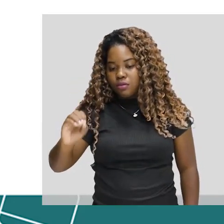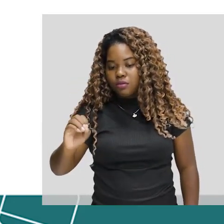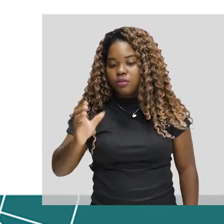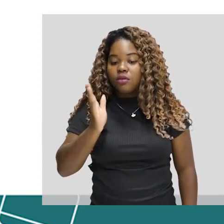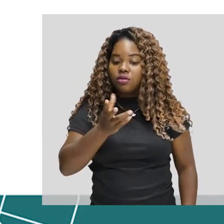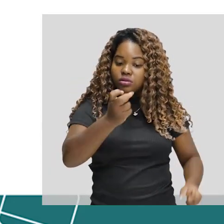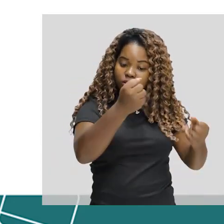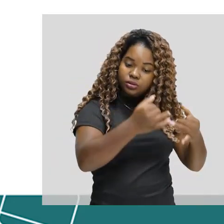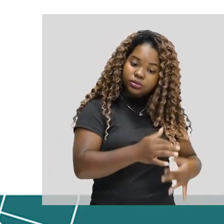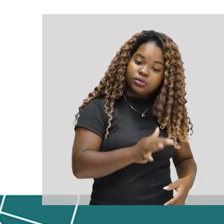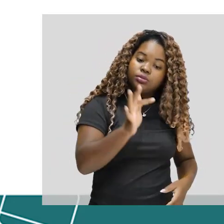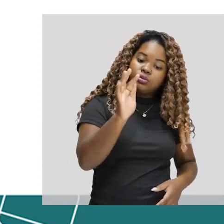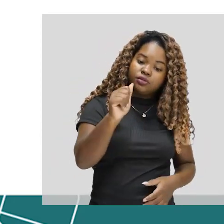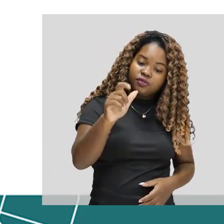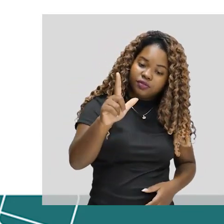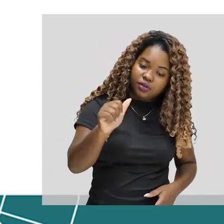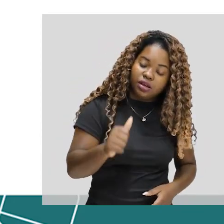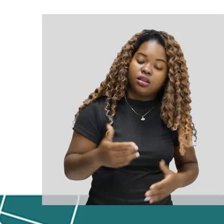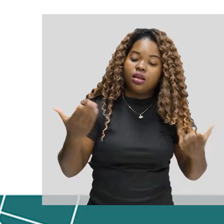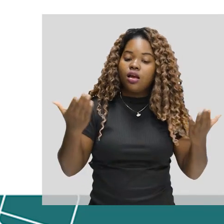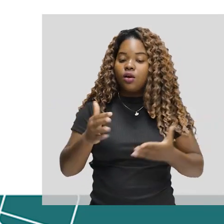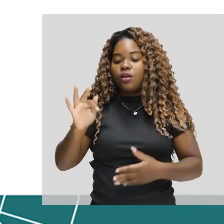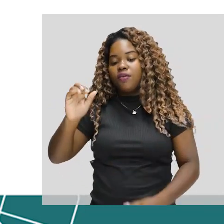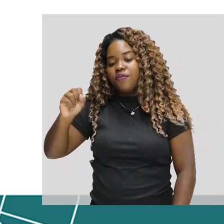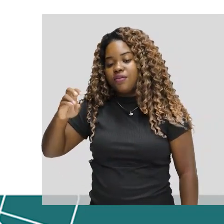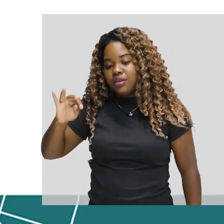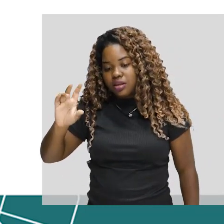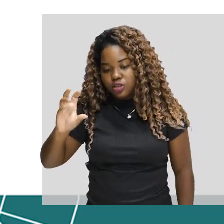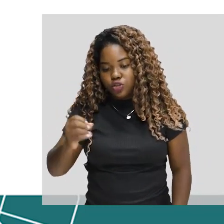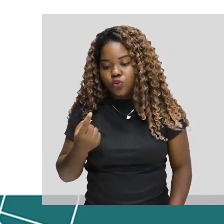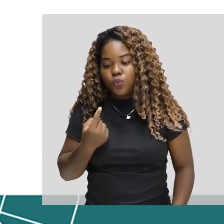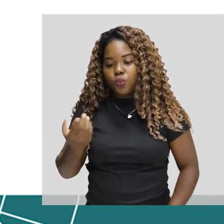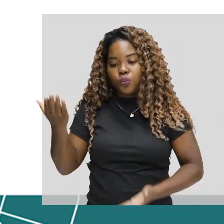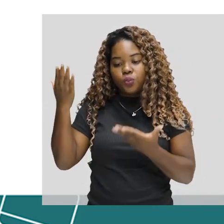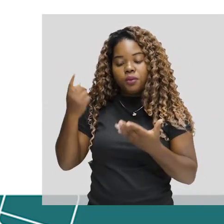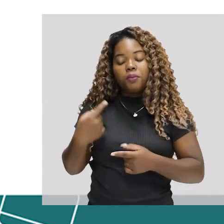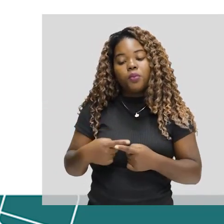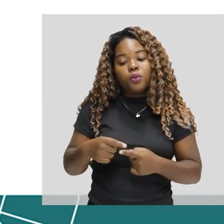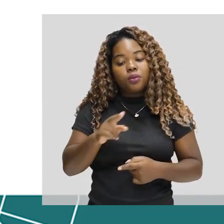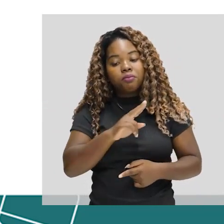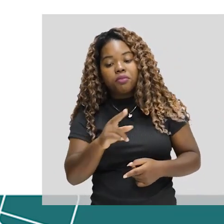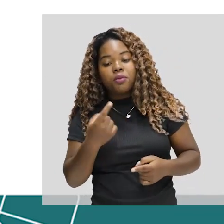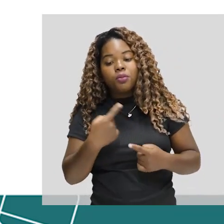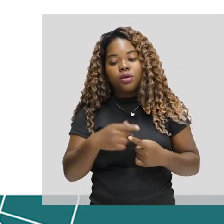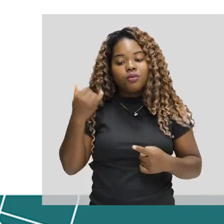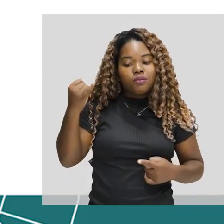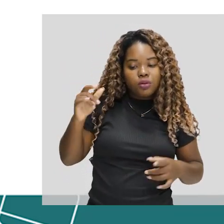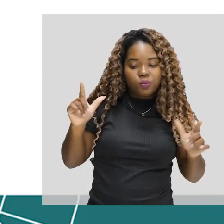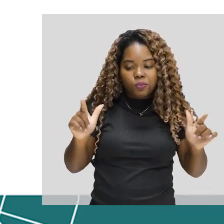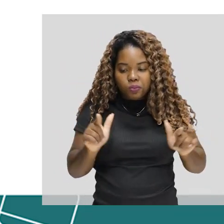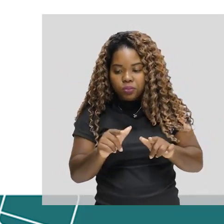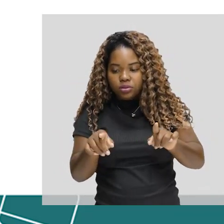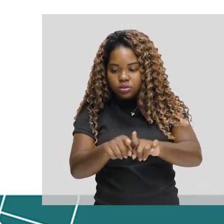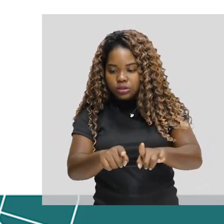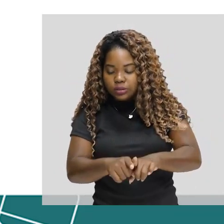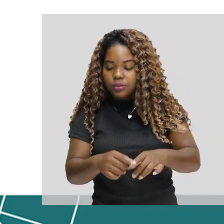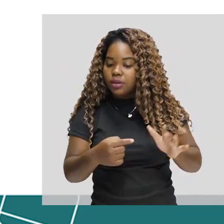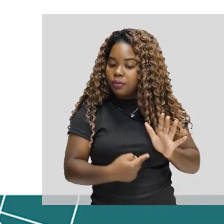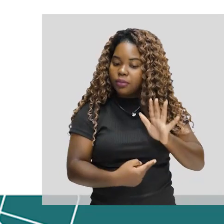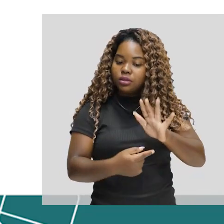conhecemos vários. Agora vamos para o conto fantástico. Por que ele tem esse nome? Porque ele é uma narrativa curta que